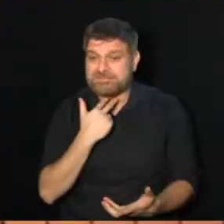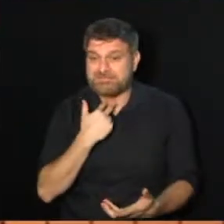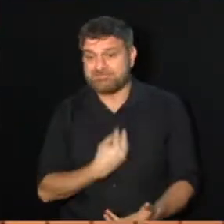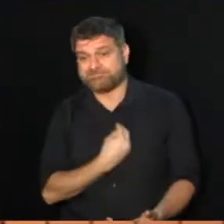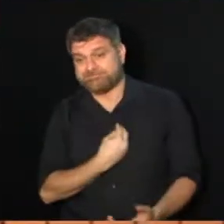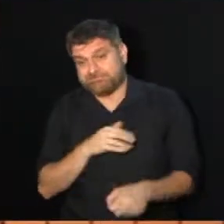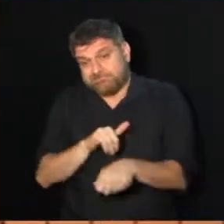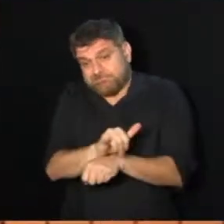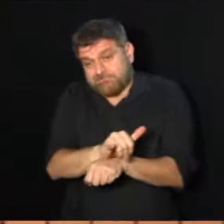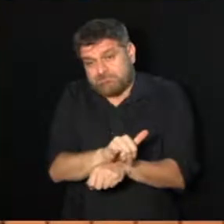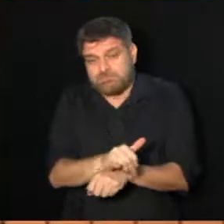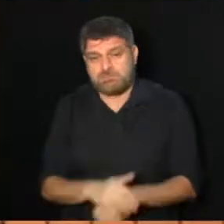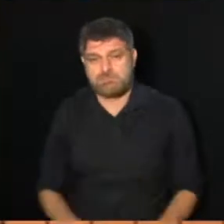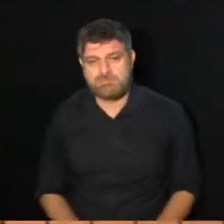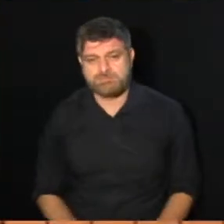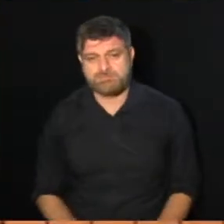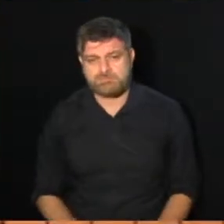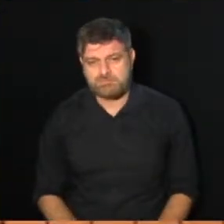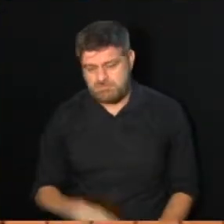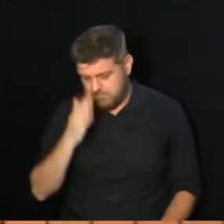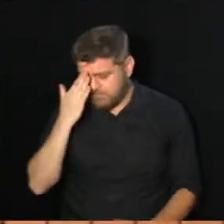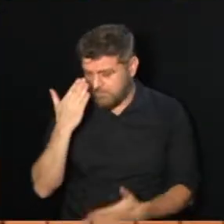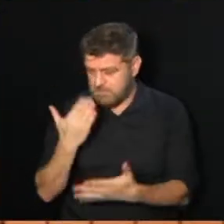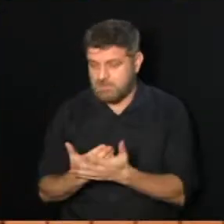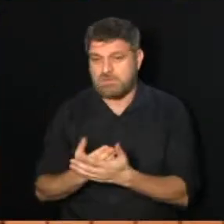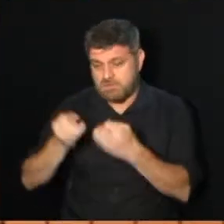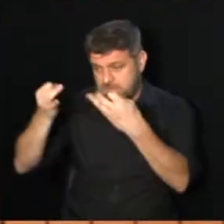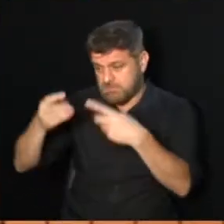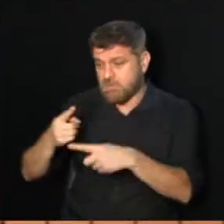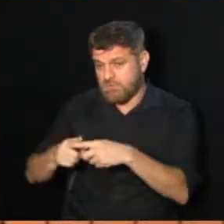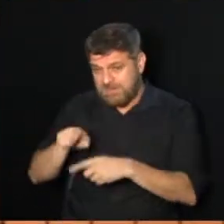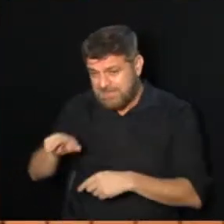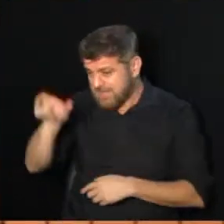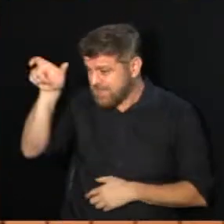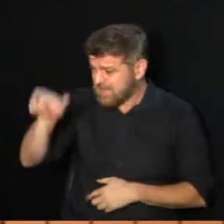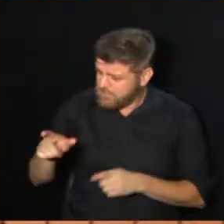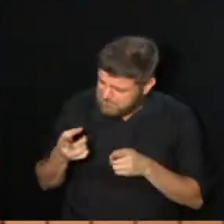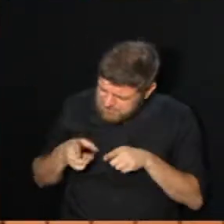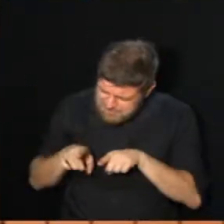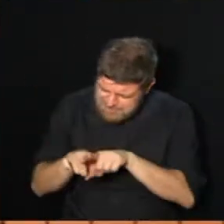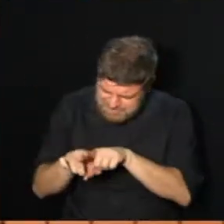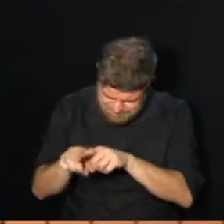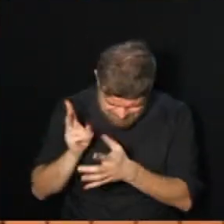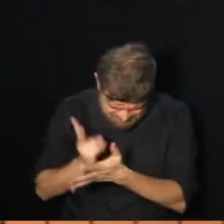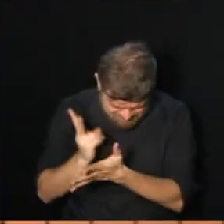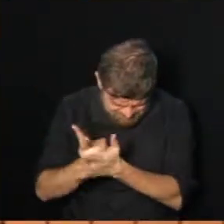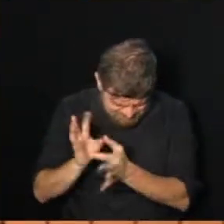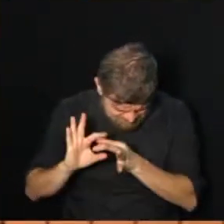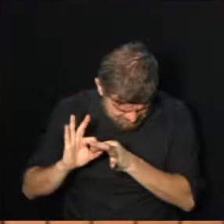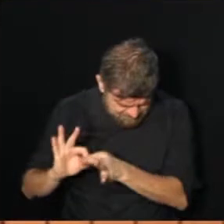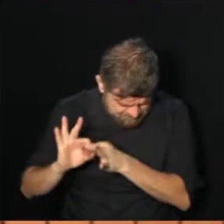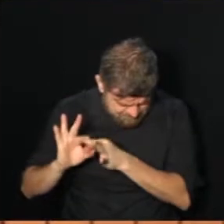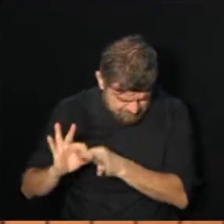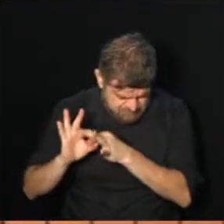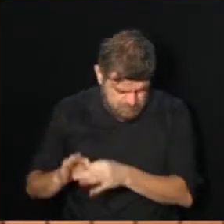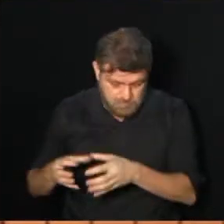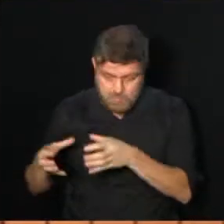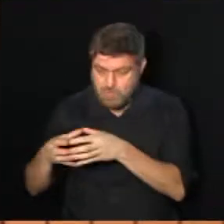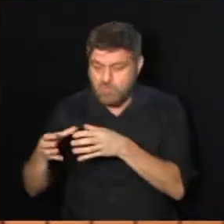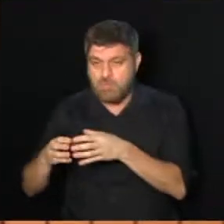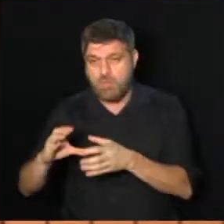hoje, mas com certeza justificadamente, porque ele é um grande parceiro também. Nós temos aqui a OAB,